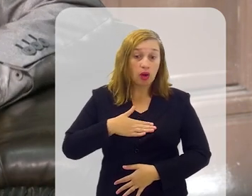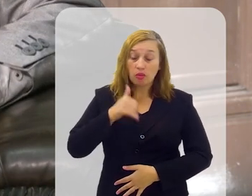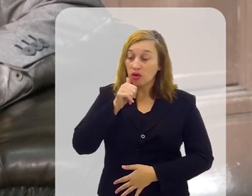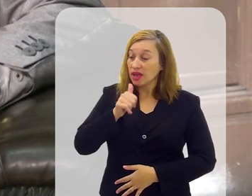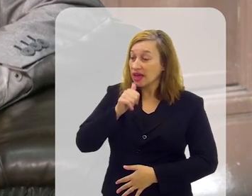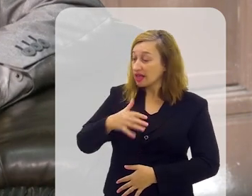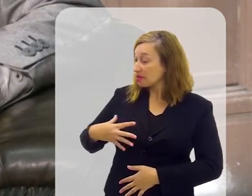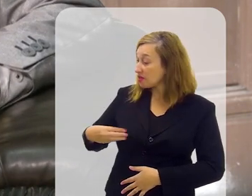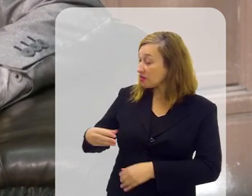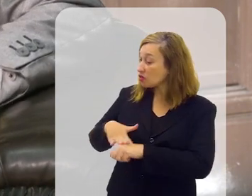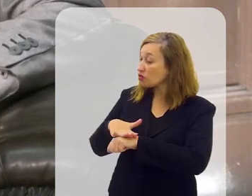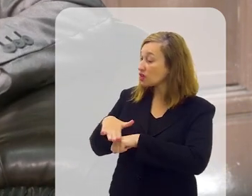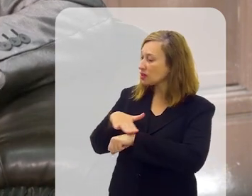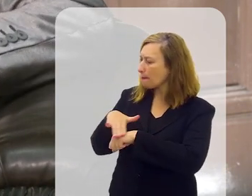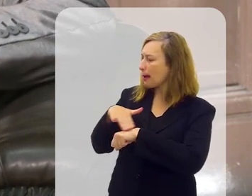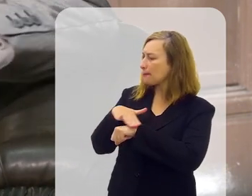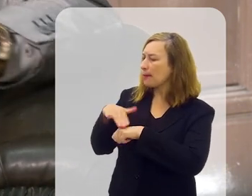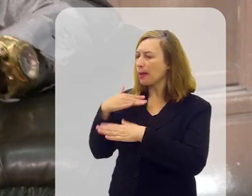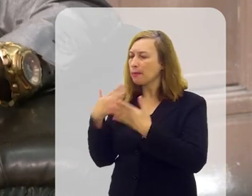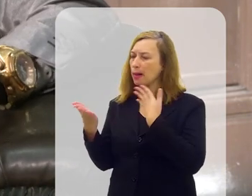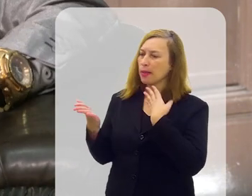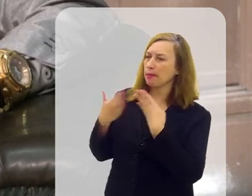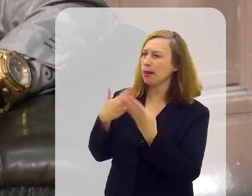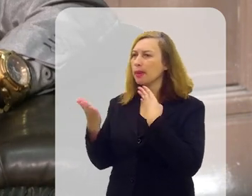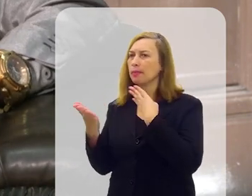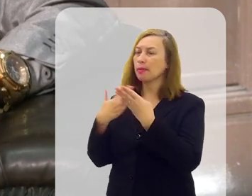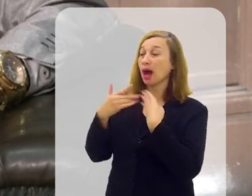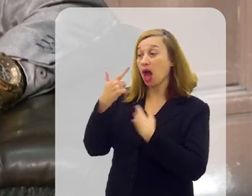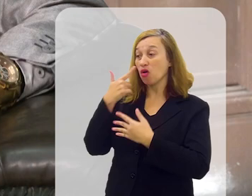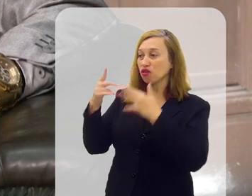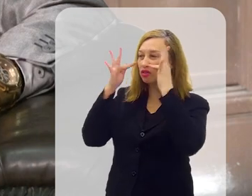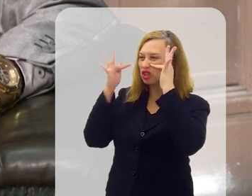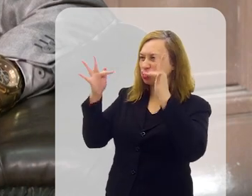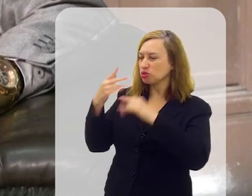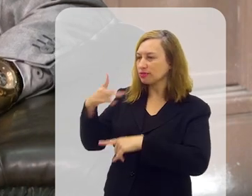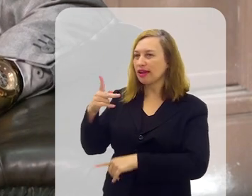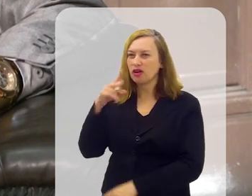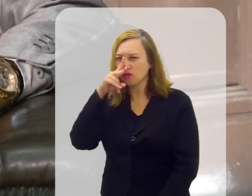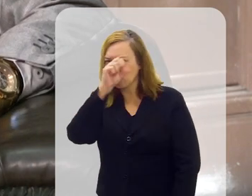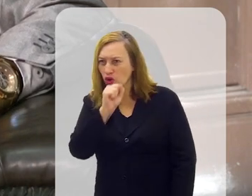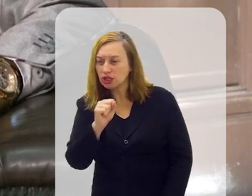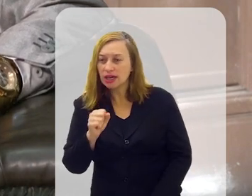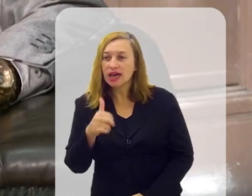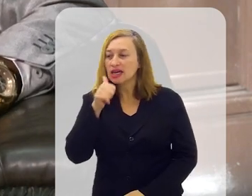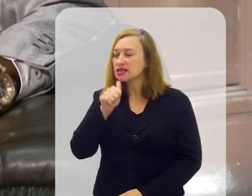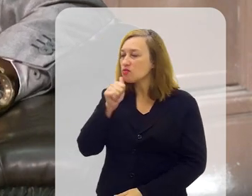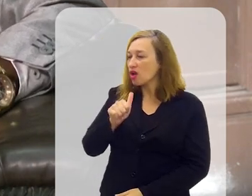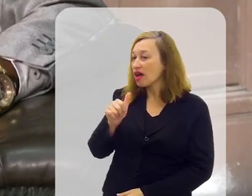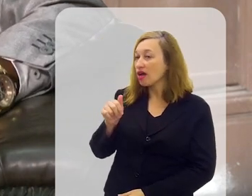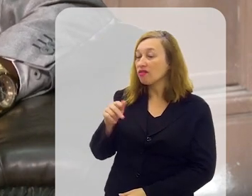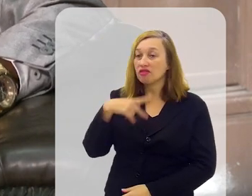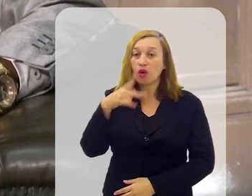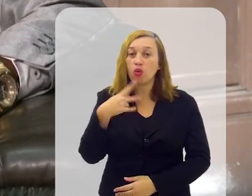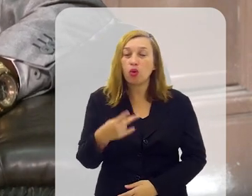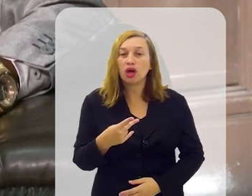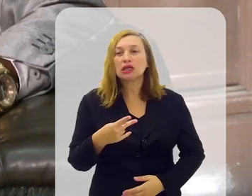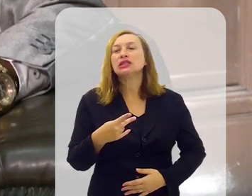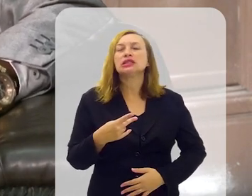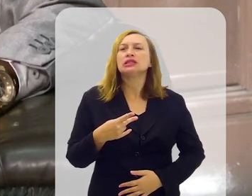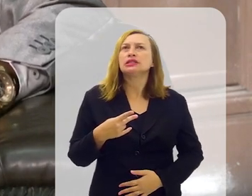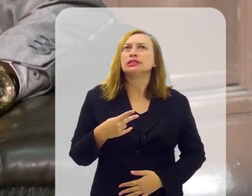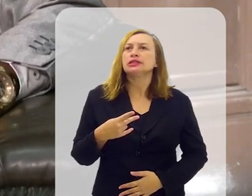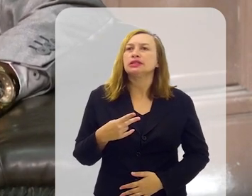filha, começou a conversar com ela e de repente eu comecei a conversar com ela e vi que o testemunho dela era muito forte. Essa senhora contou...